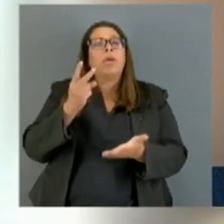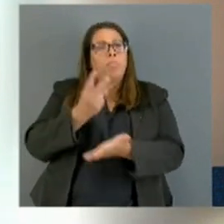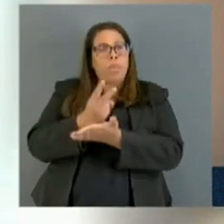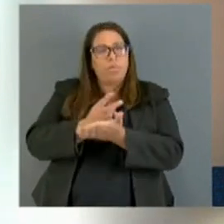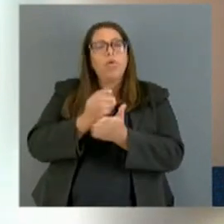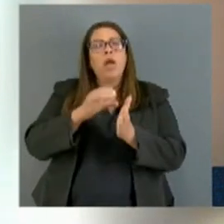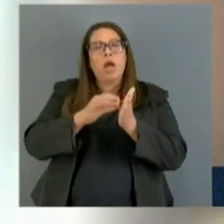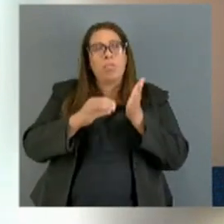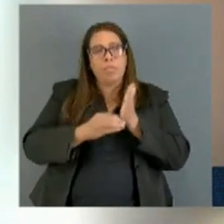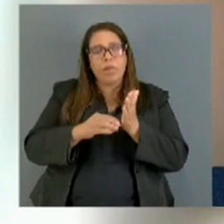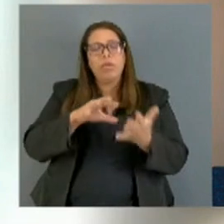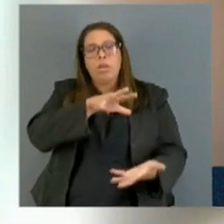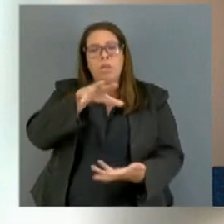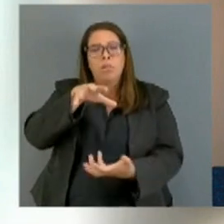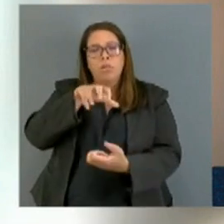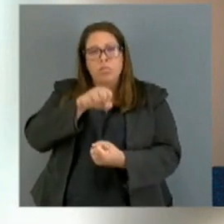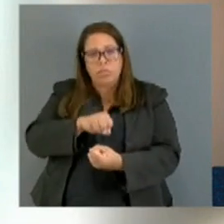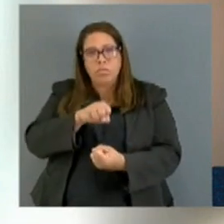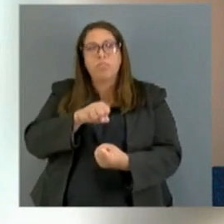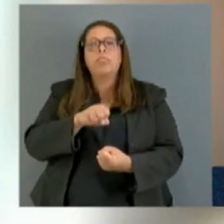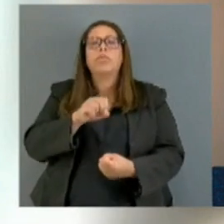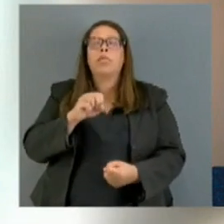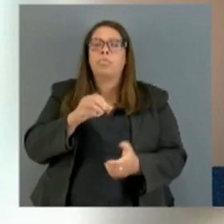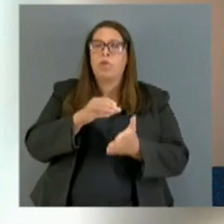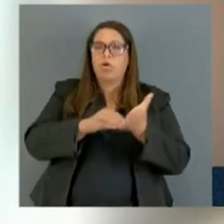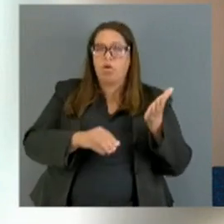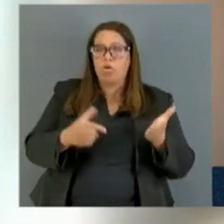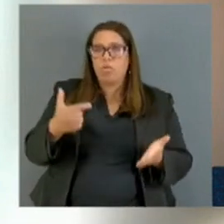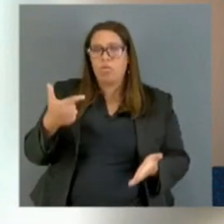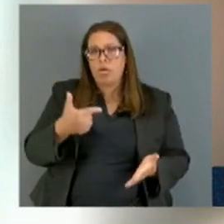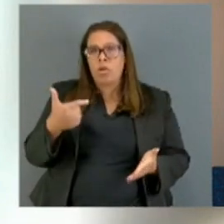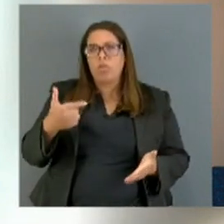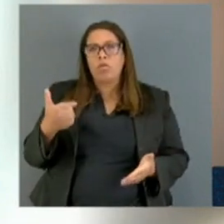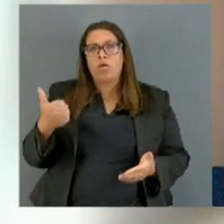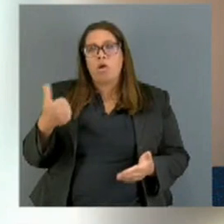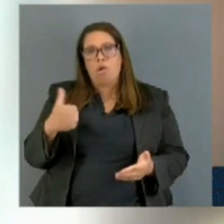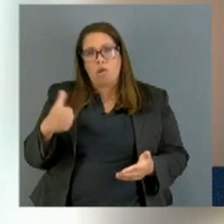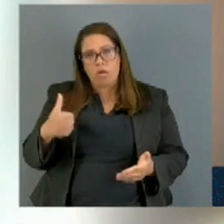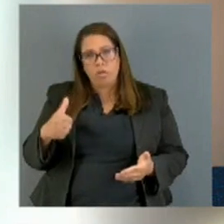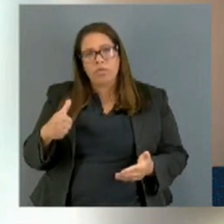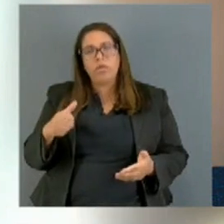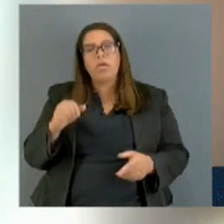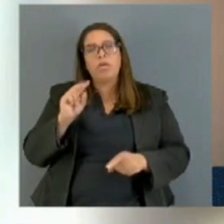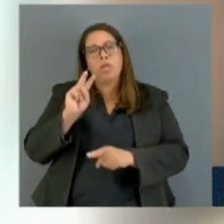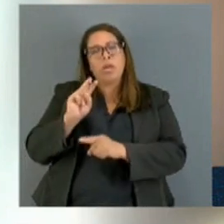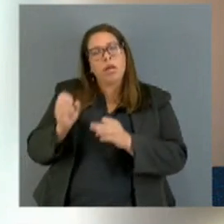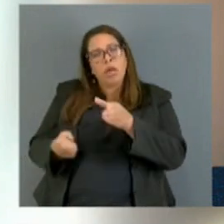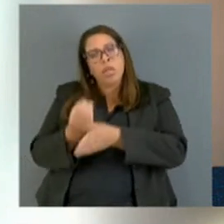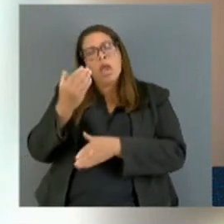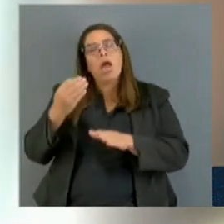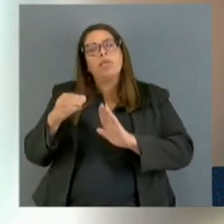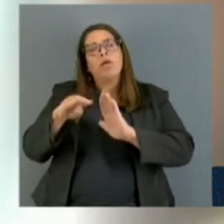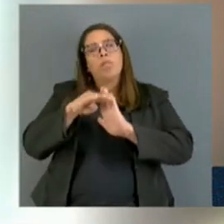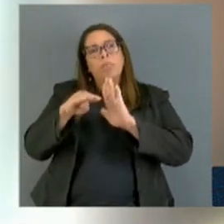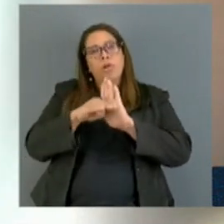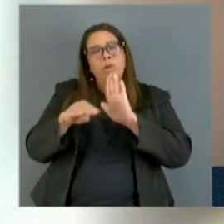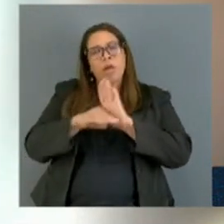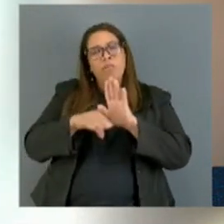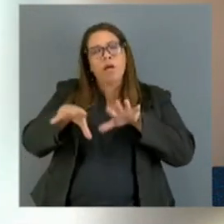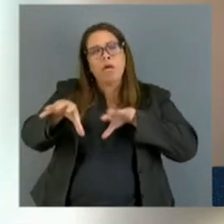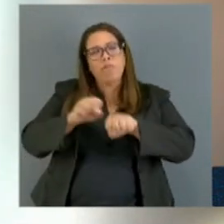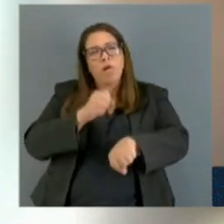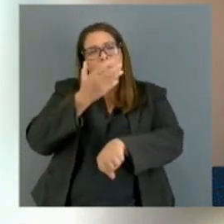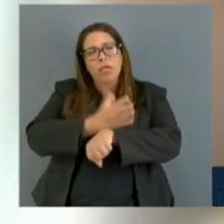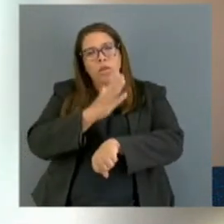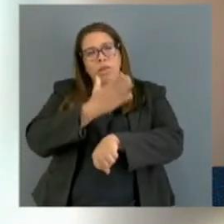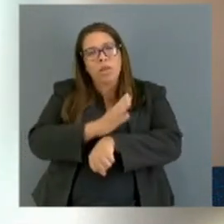para a sustentabilidade, além da seção 2 do capítulo 11, que prevê a implantação de programas de formação, capacitação e